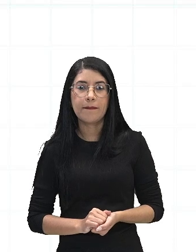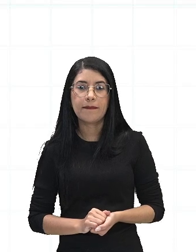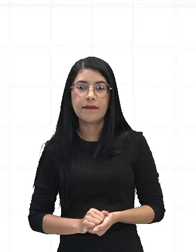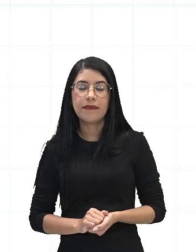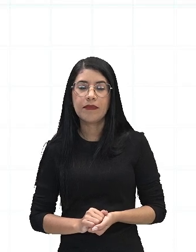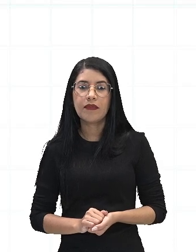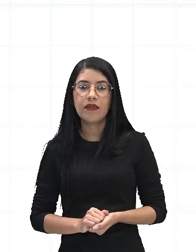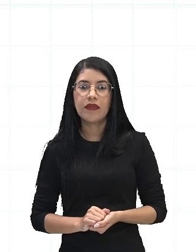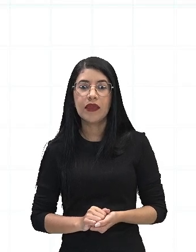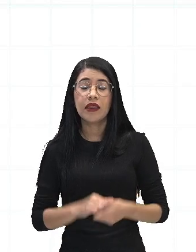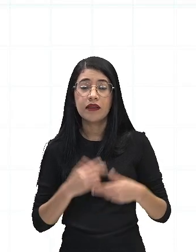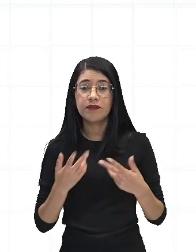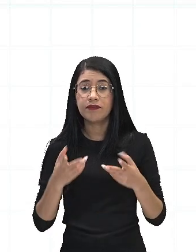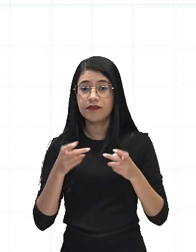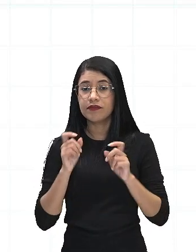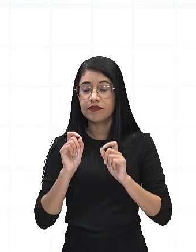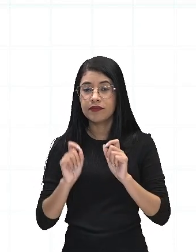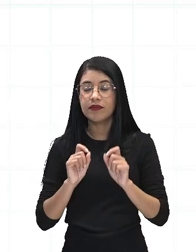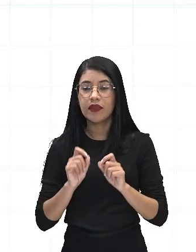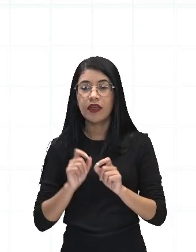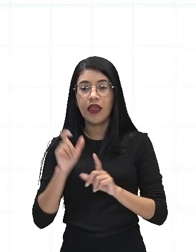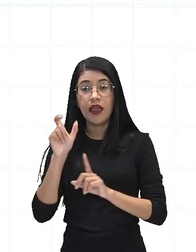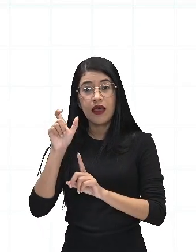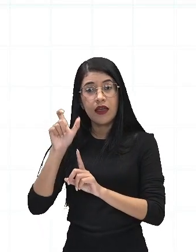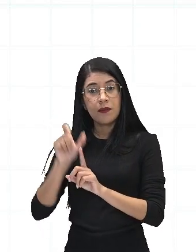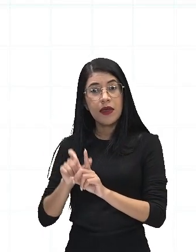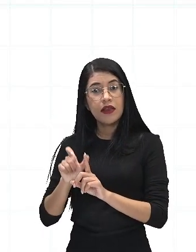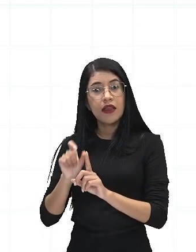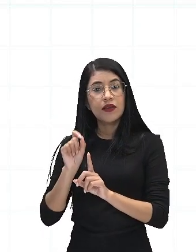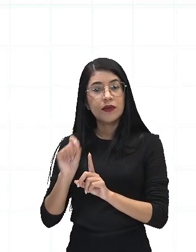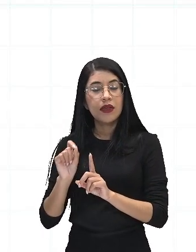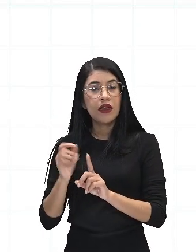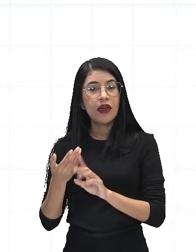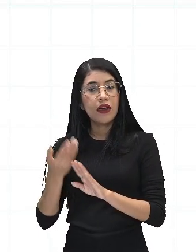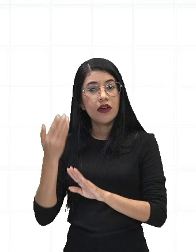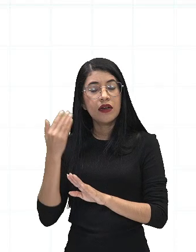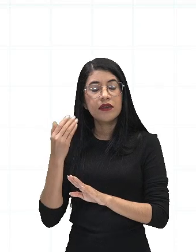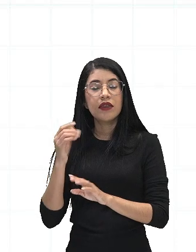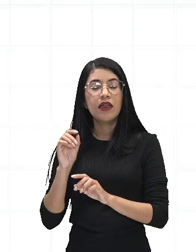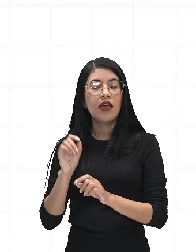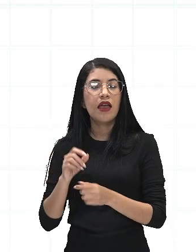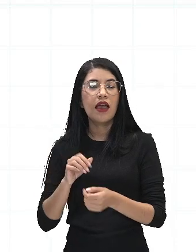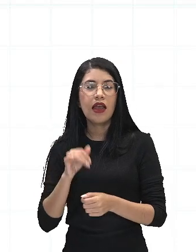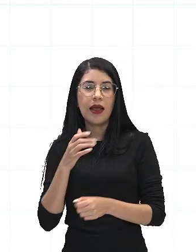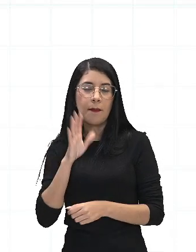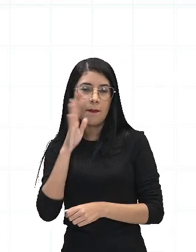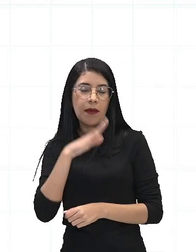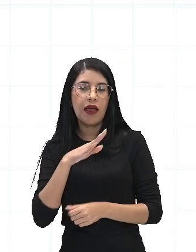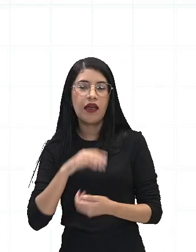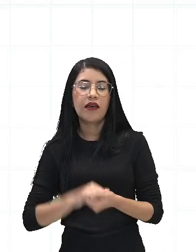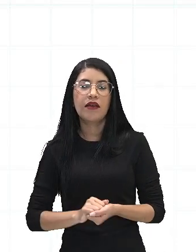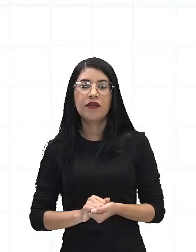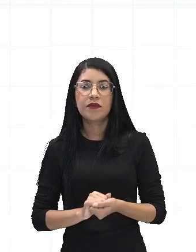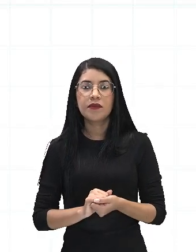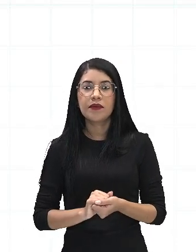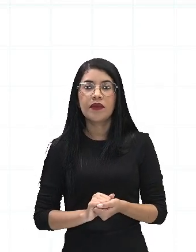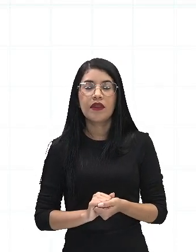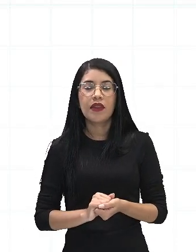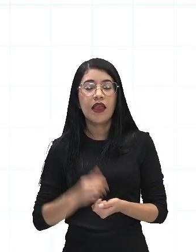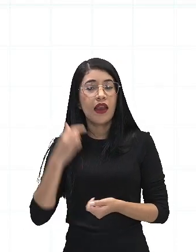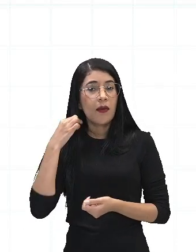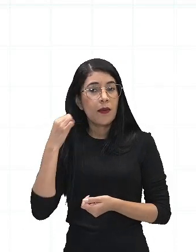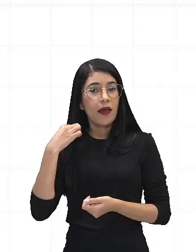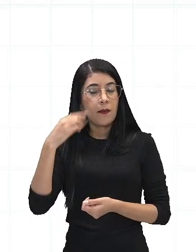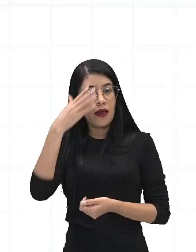personagem. Observem aqui, de uma personagem que era um jacaré fêmea com os cabelos loiros que,